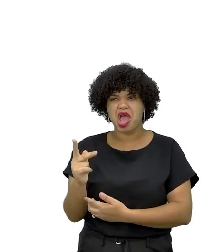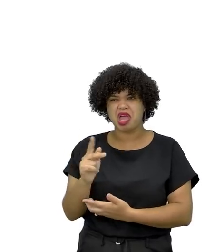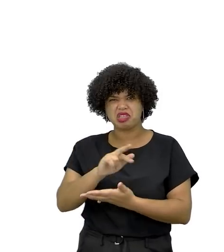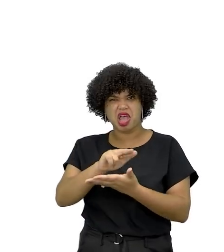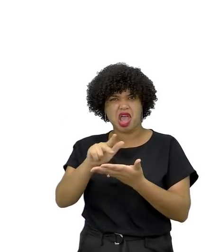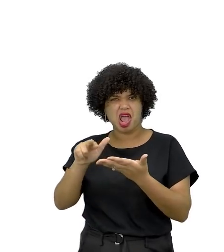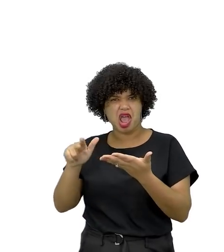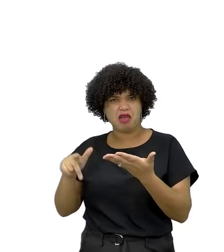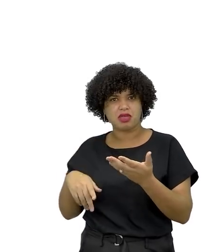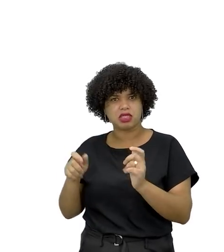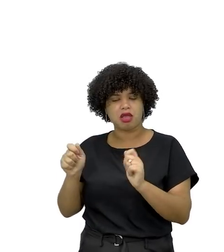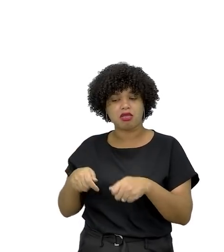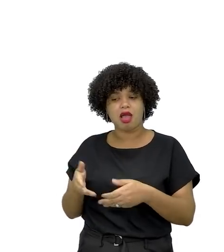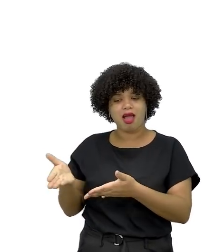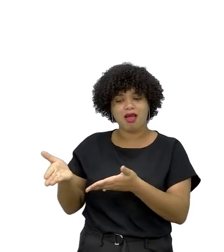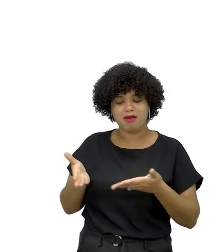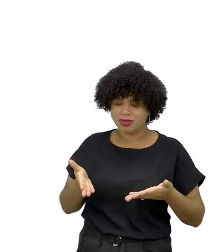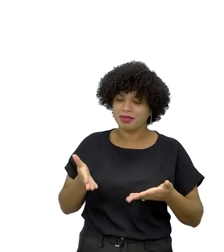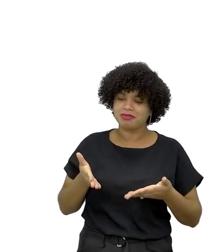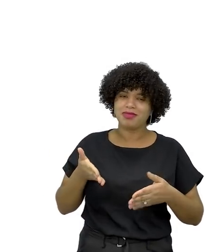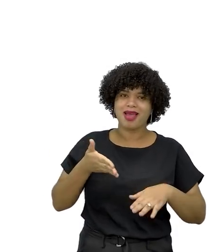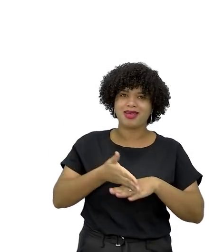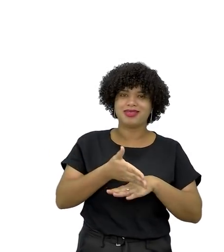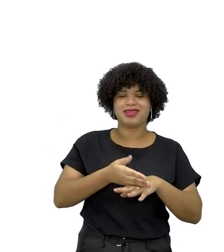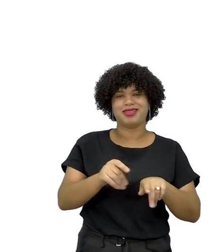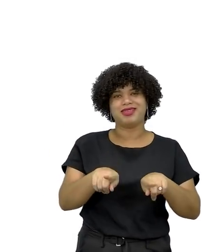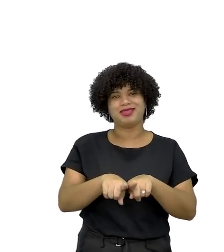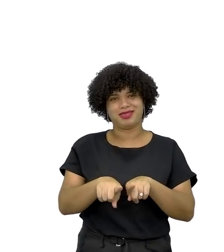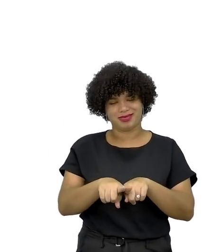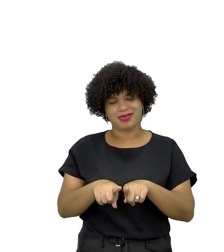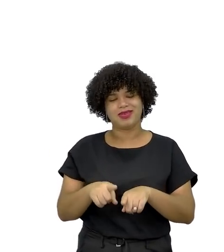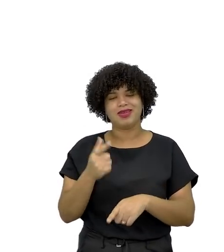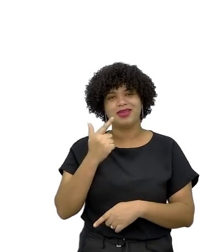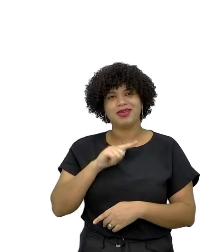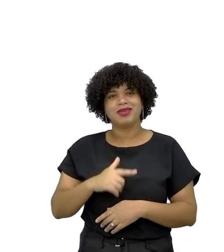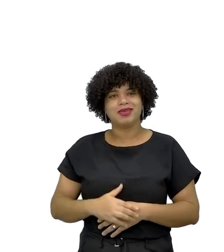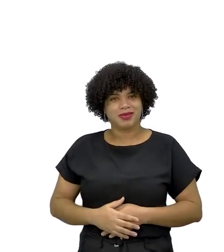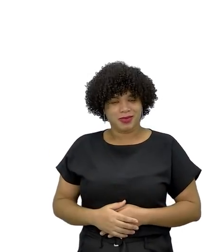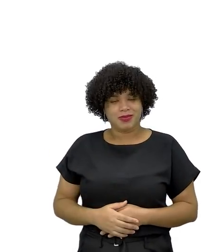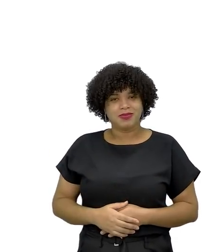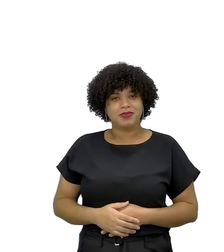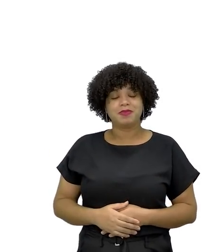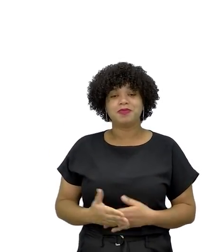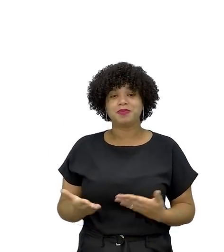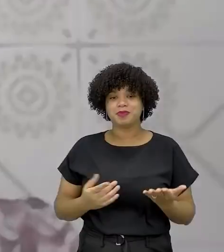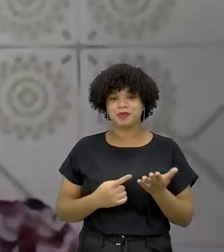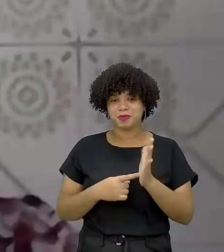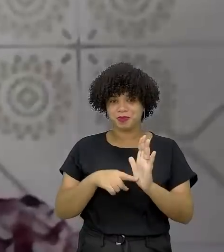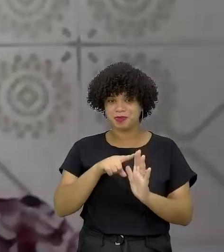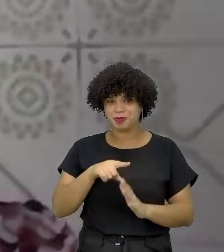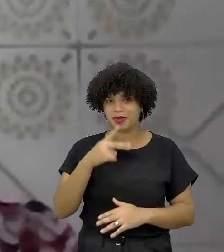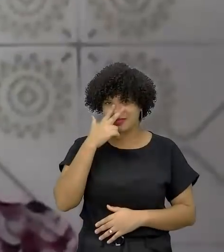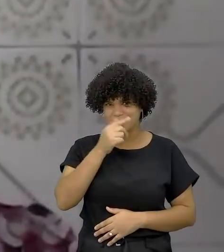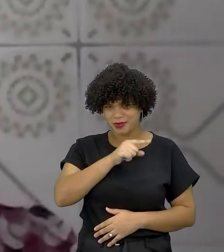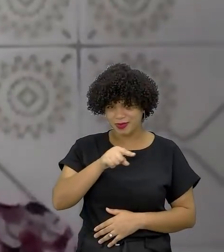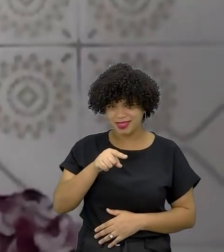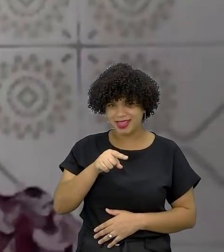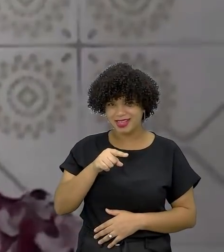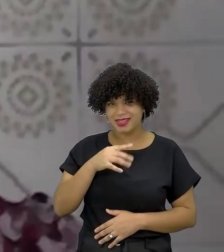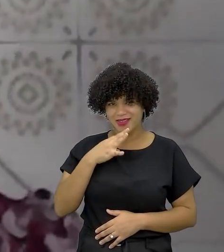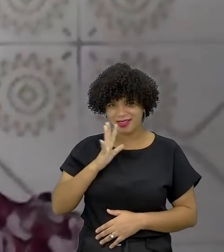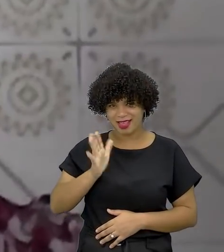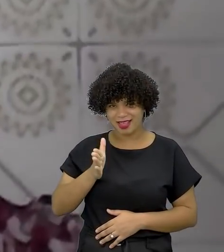ciências de códigos e linguagens, tá bom? A gente vai trazer aqui um pouquinho, não sei, possivelmente vocês já tenham feito